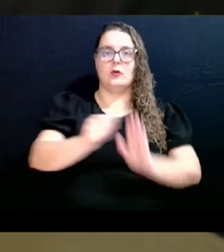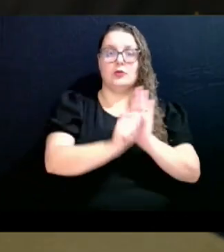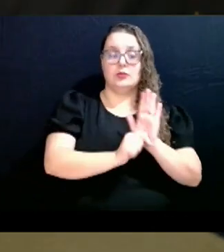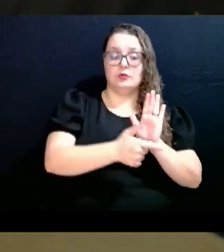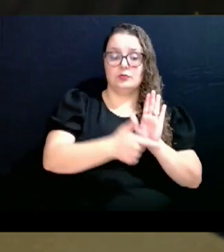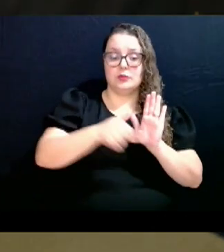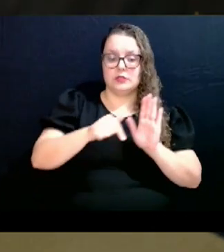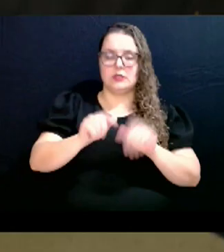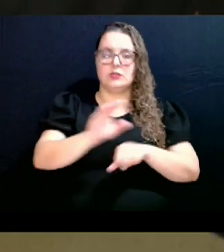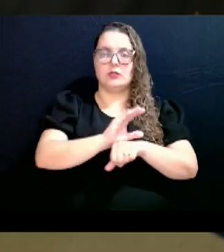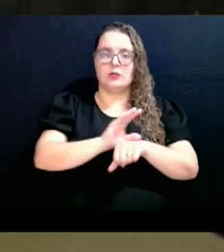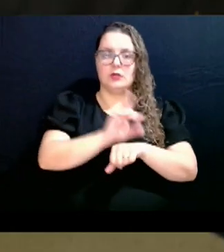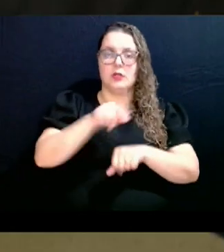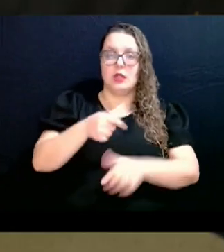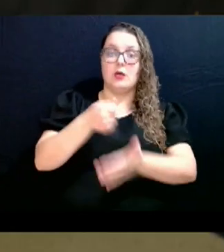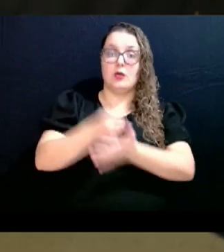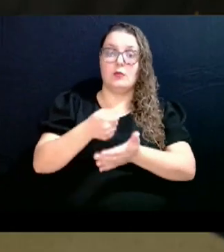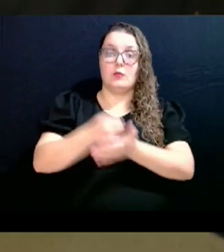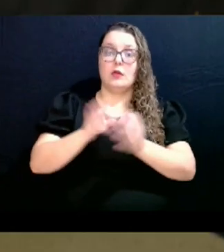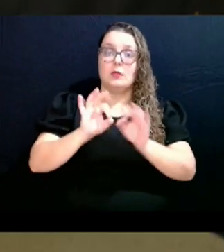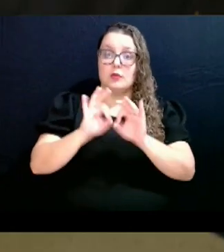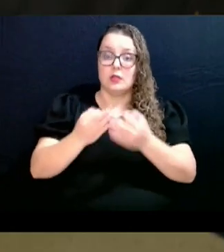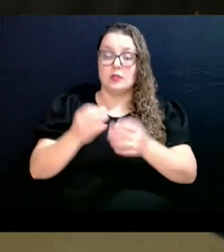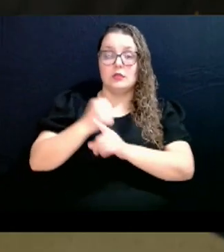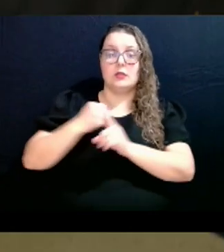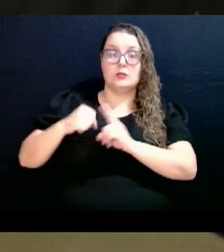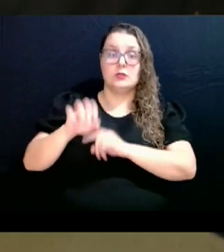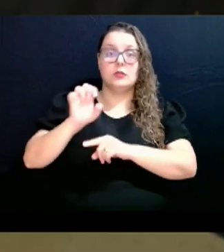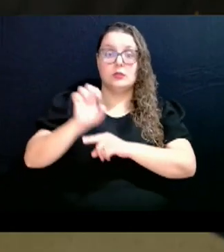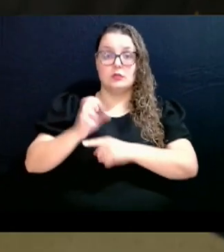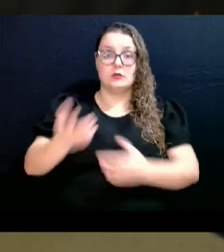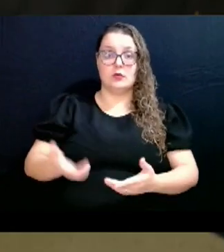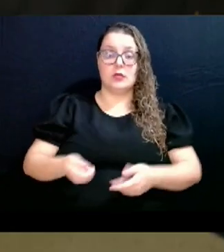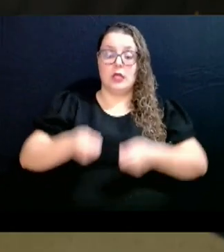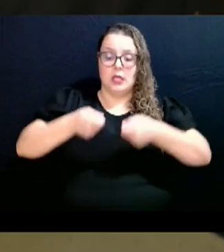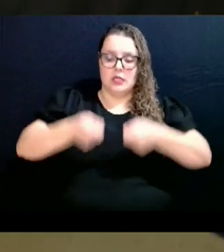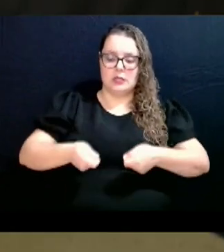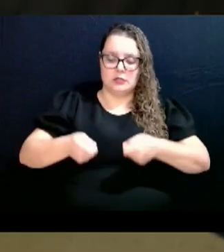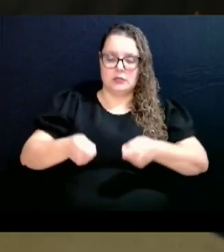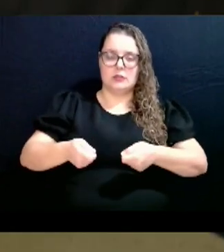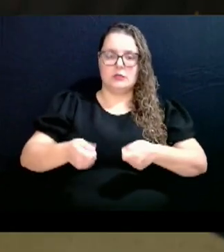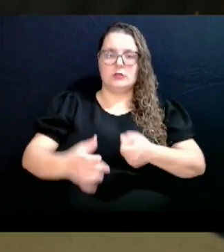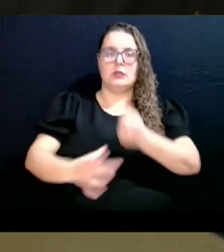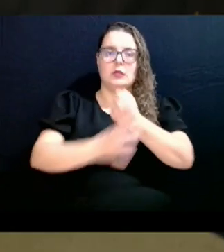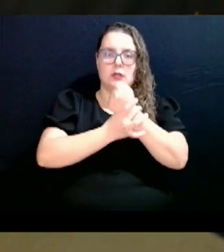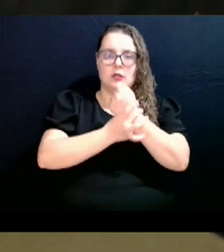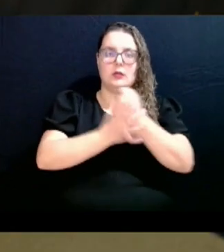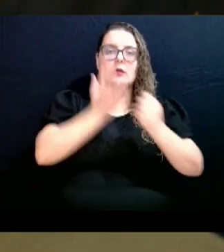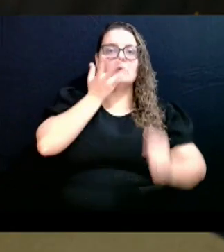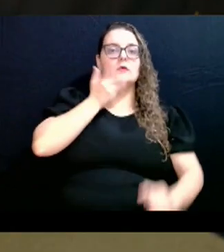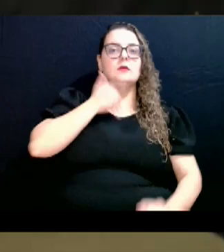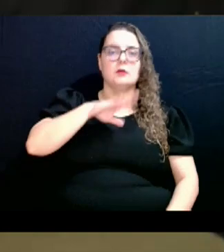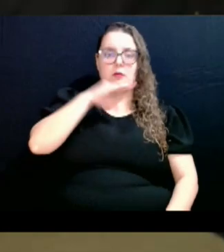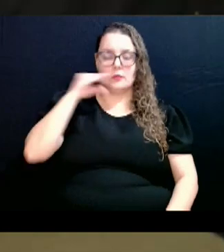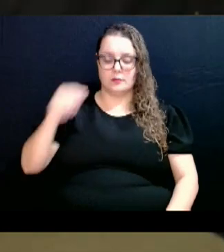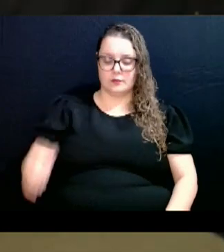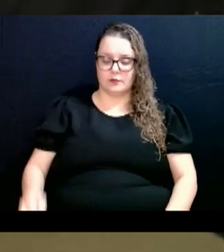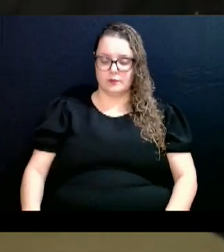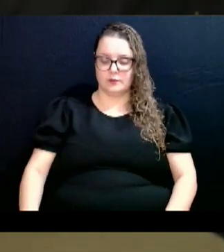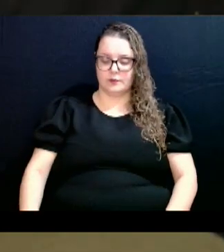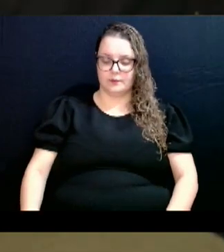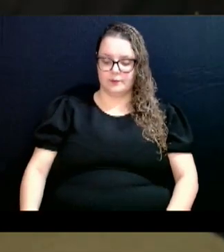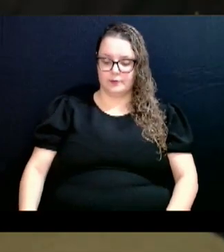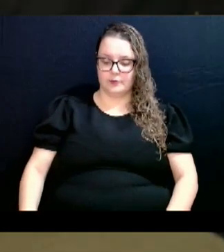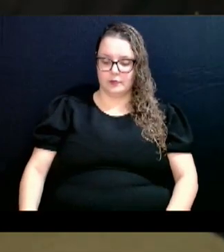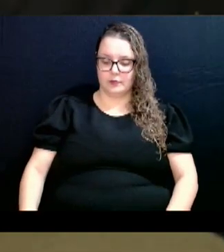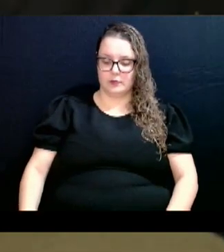dever da família, da sociedade e do Estado, assegurar à criança e ao adolescente, com a absoluta